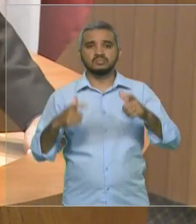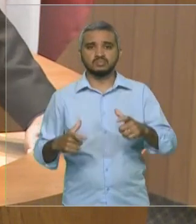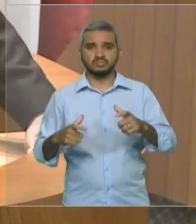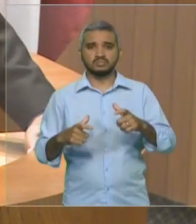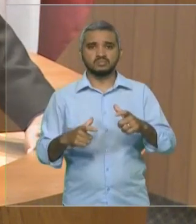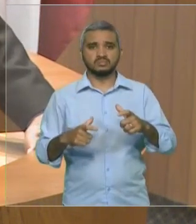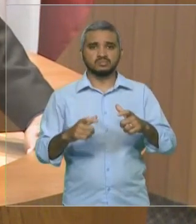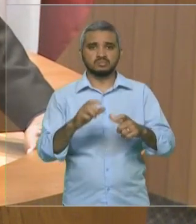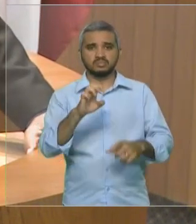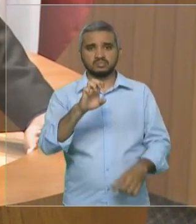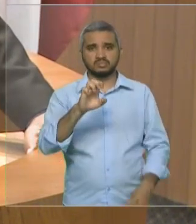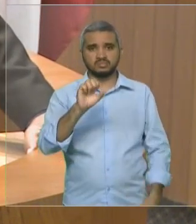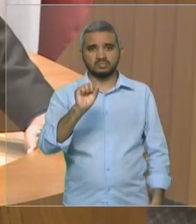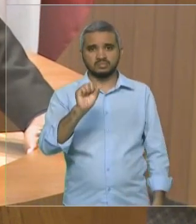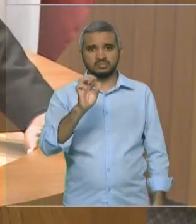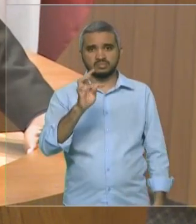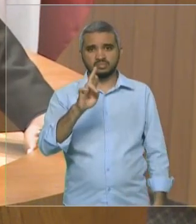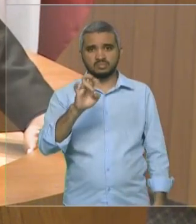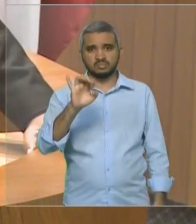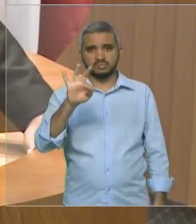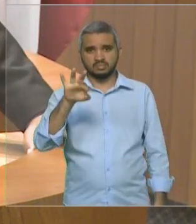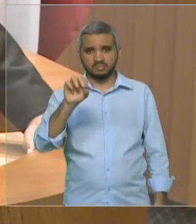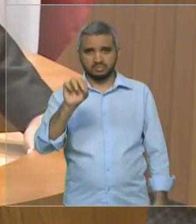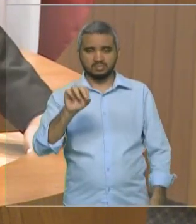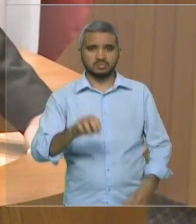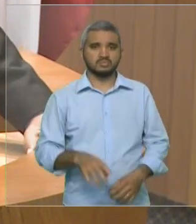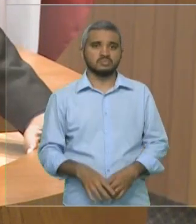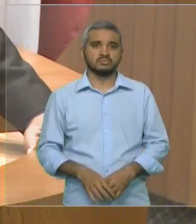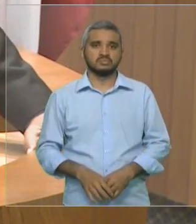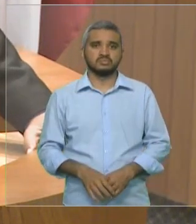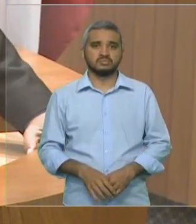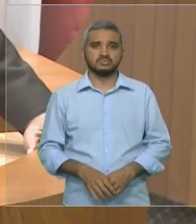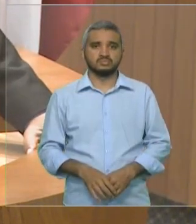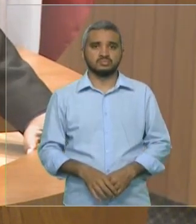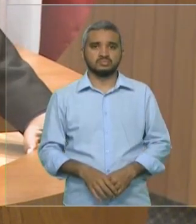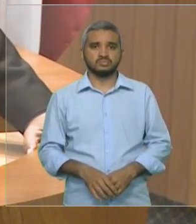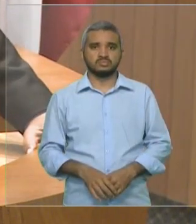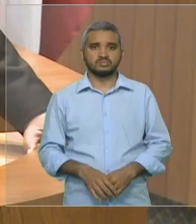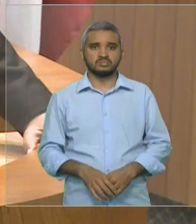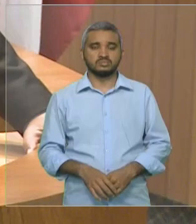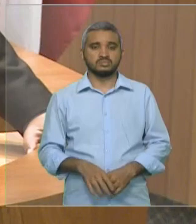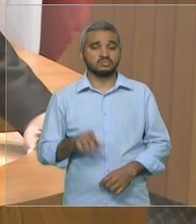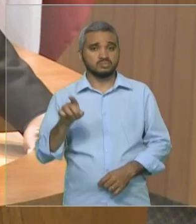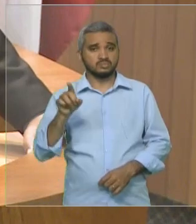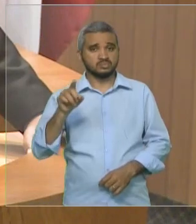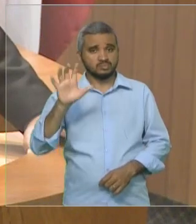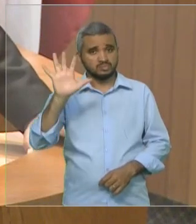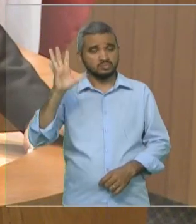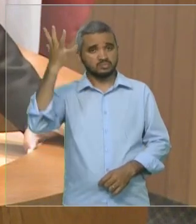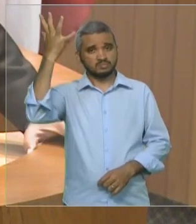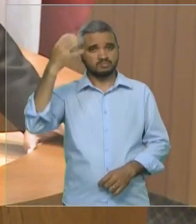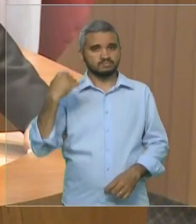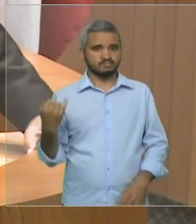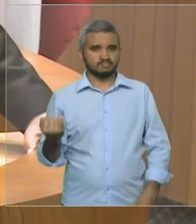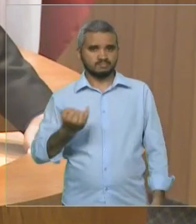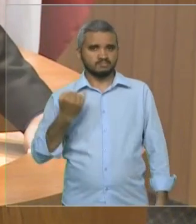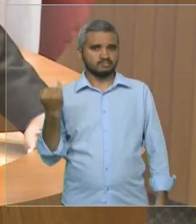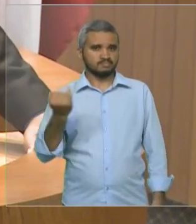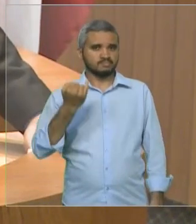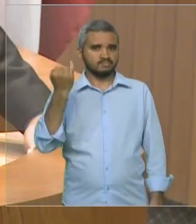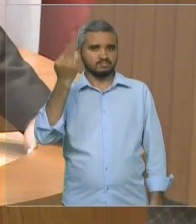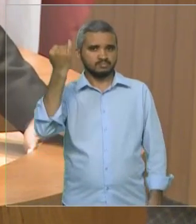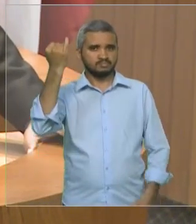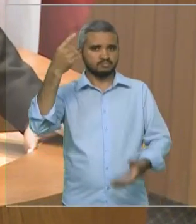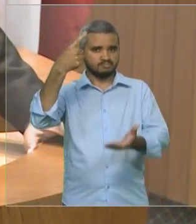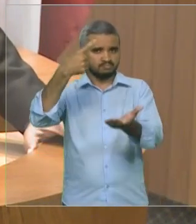importante, que sinaliza na contramão do que está acontecendo hoje no Brasil. No